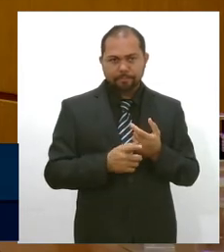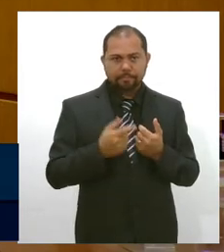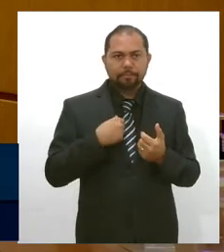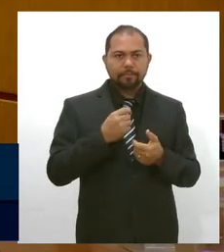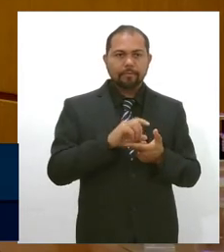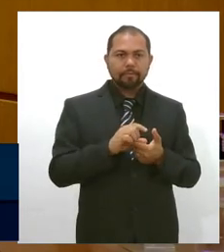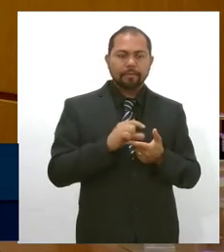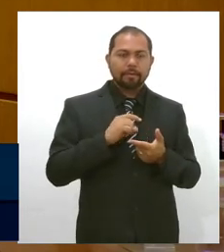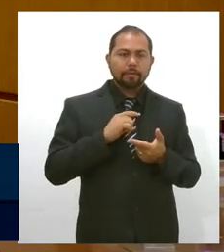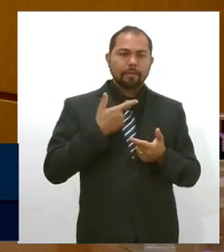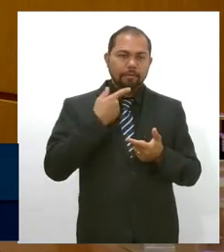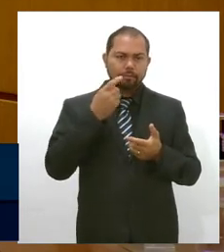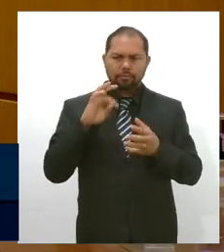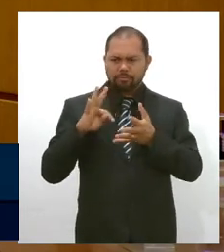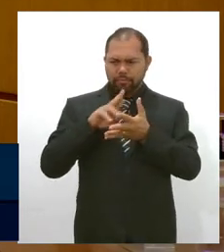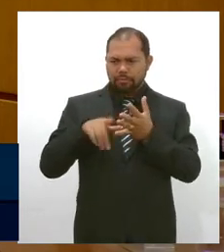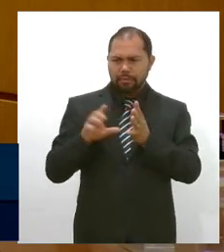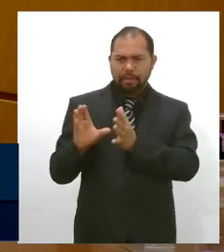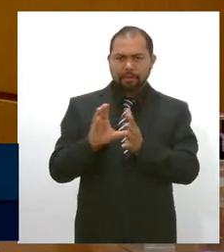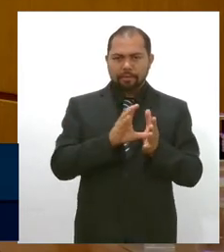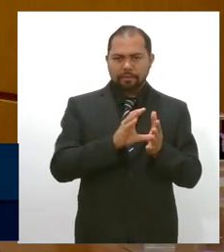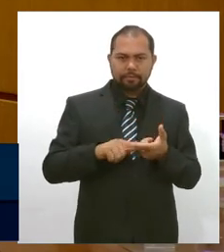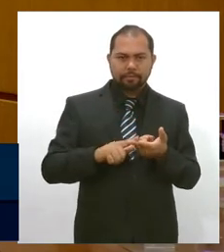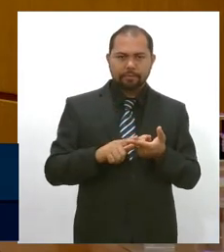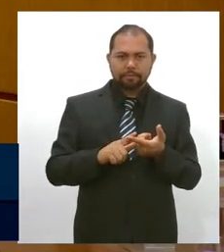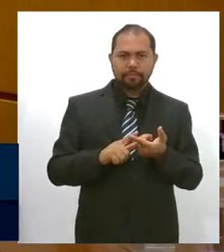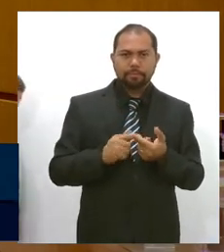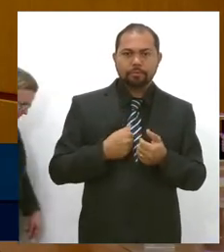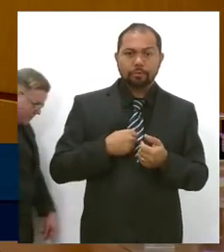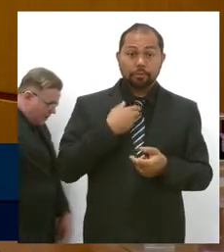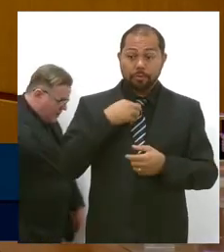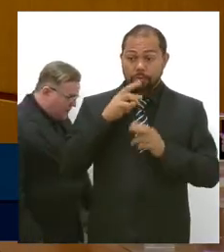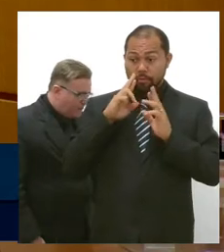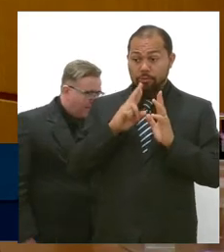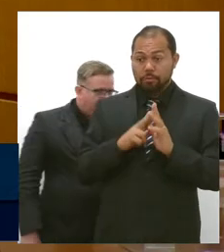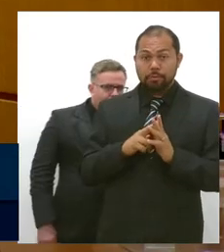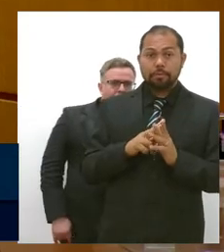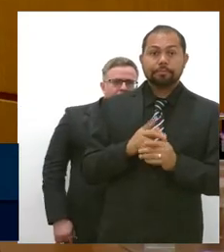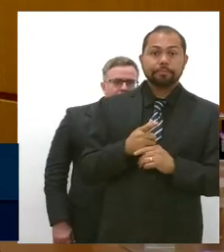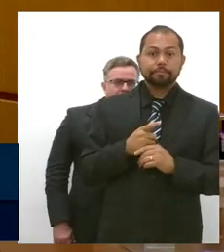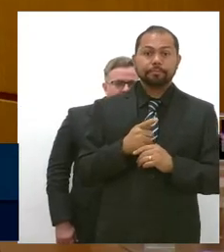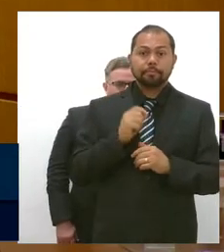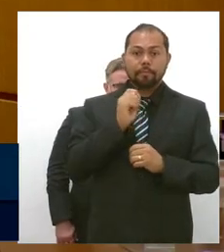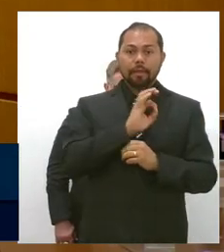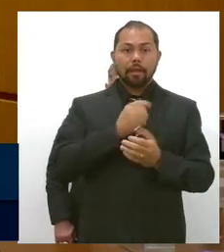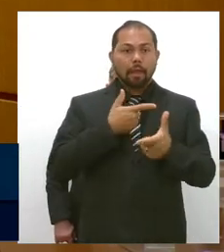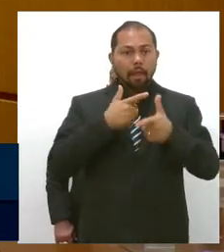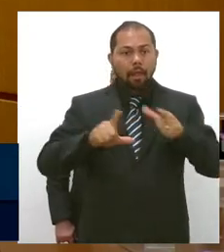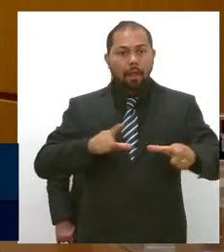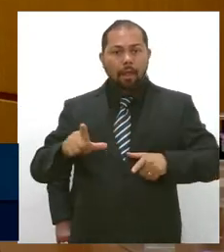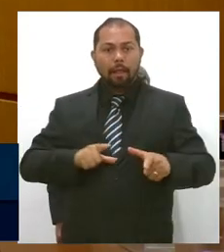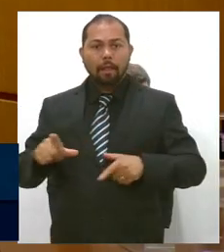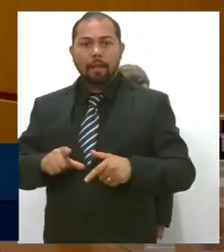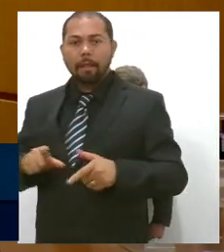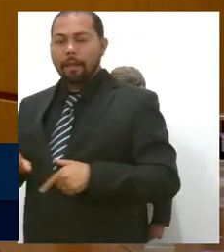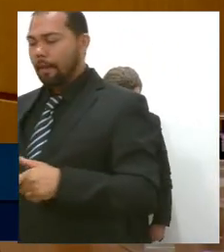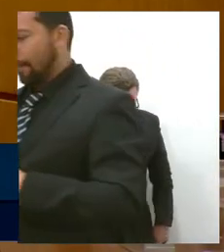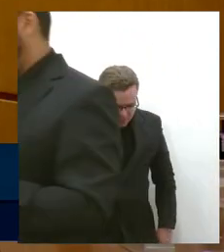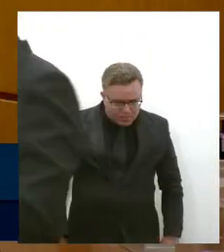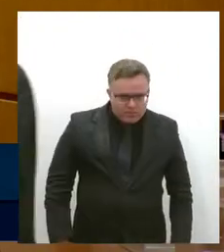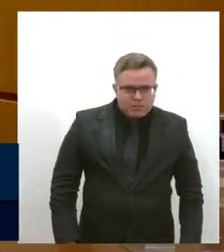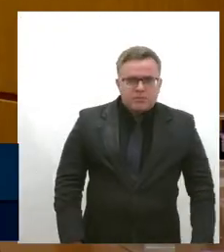comunidades pesqueiras, do desrespeito ao território de vida desses trabalhadores que sobrevivem da pesca e que até hoje